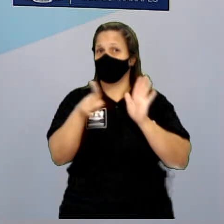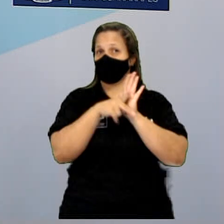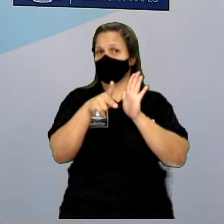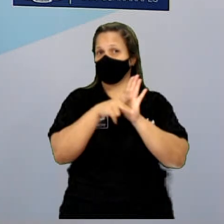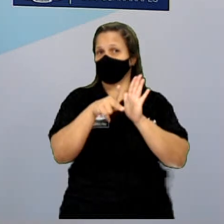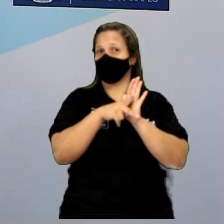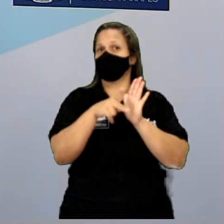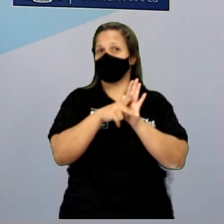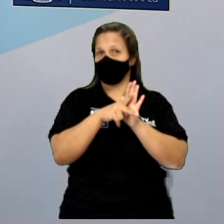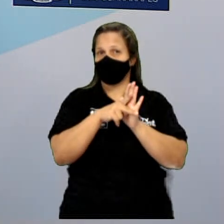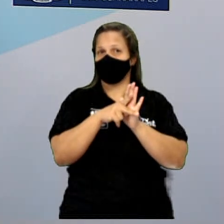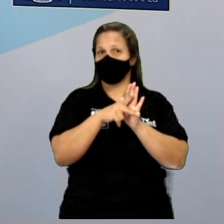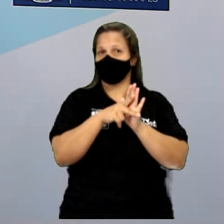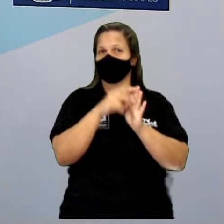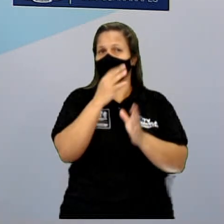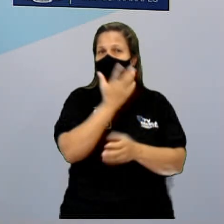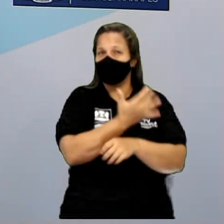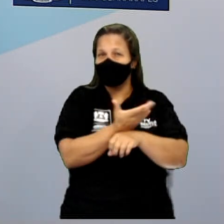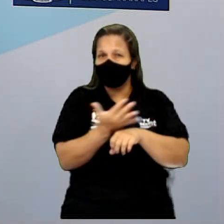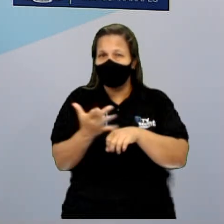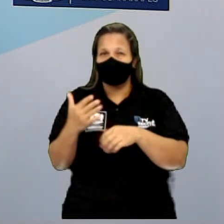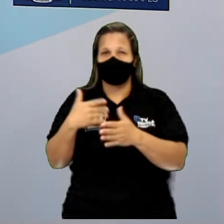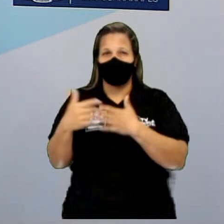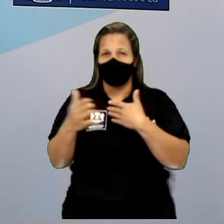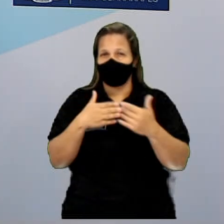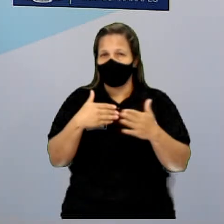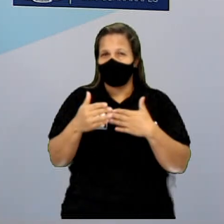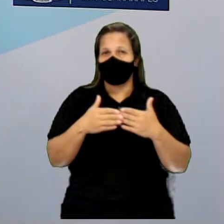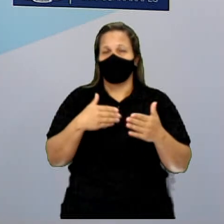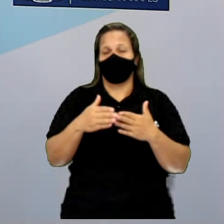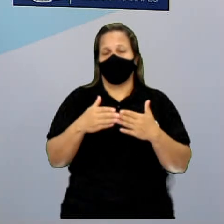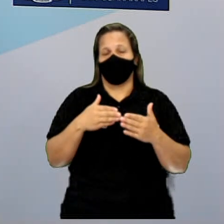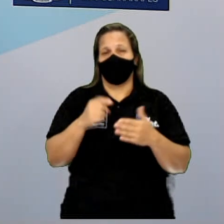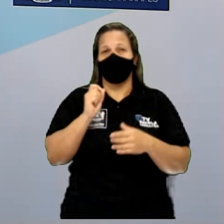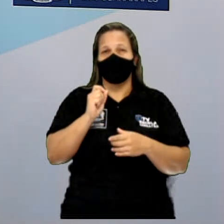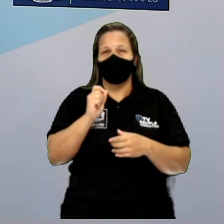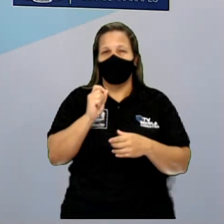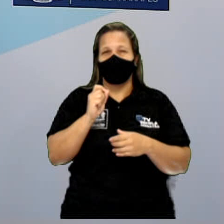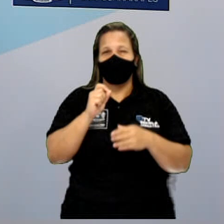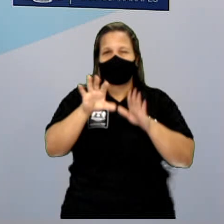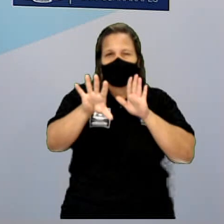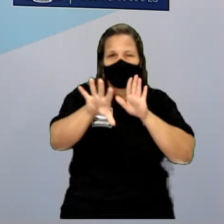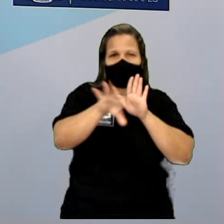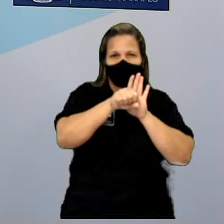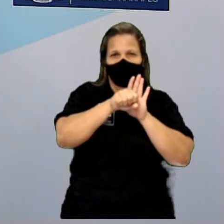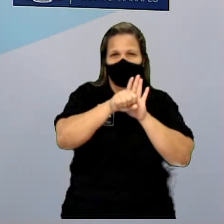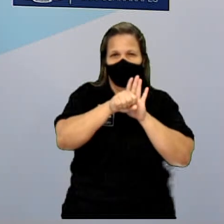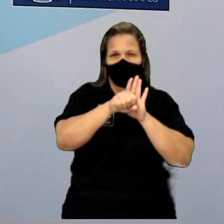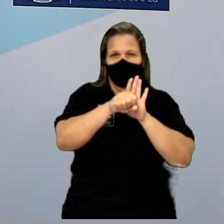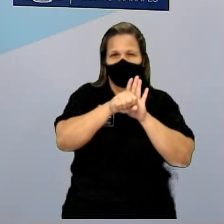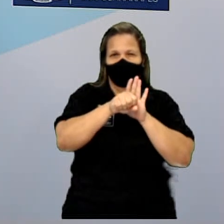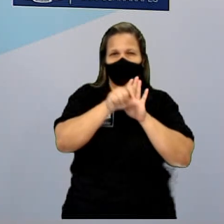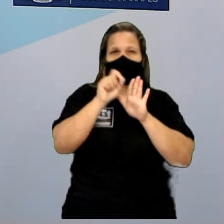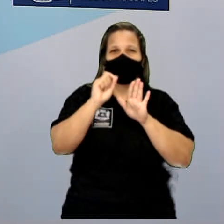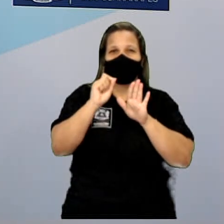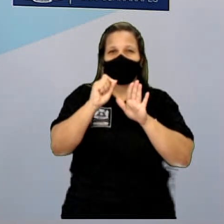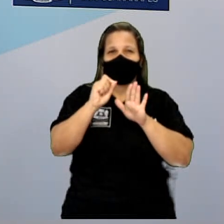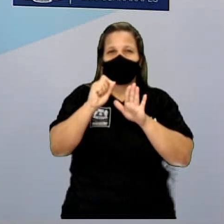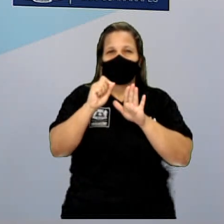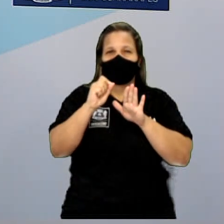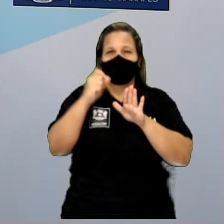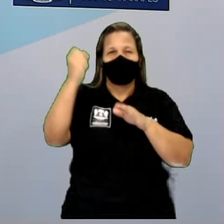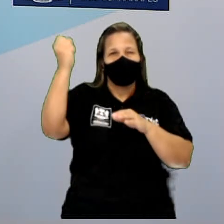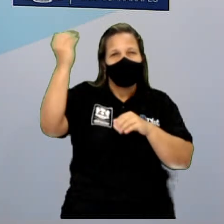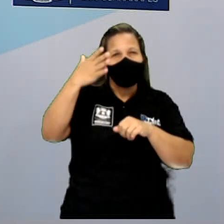luz branca e utilizar só aquelas frequências que não são o verde e jogar para fora o verde,